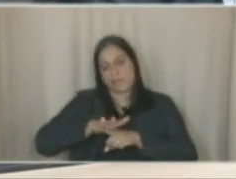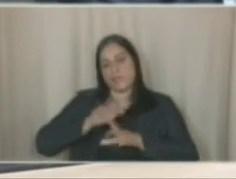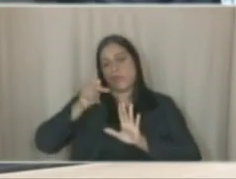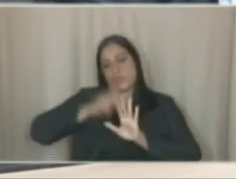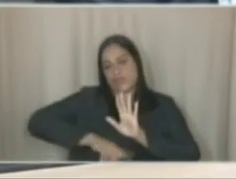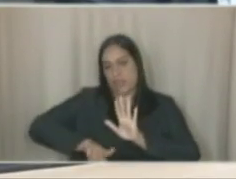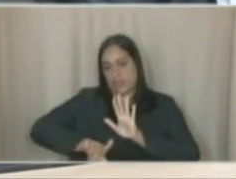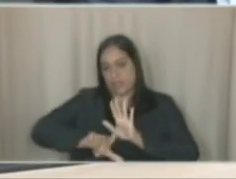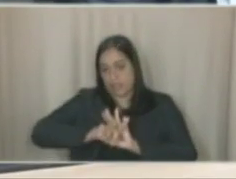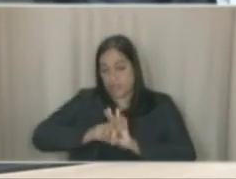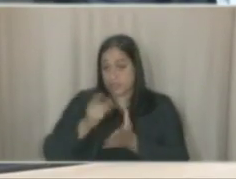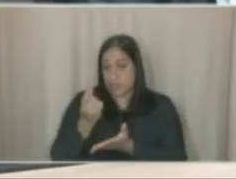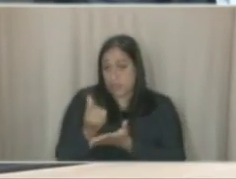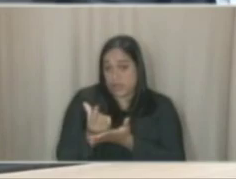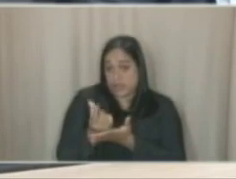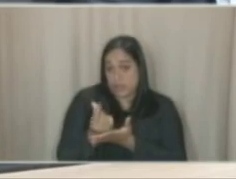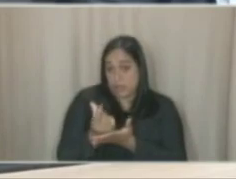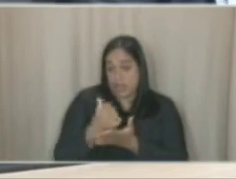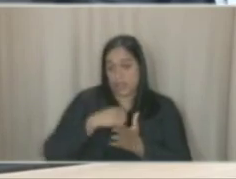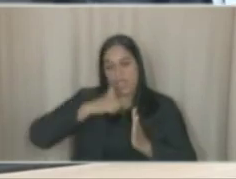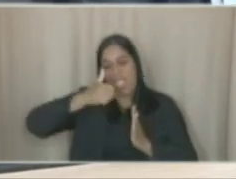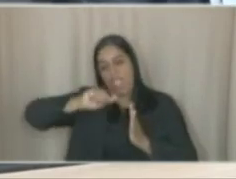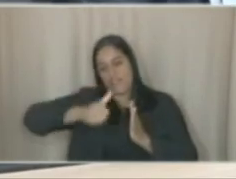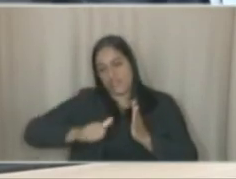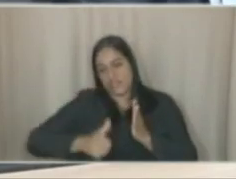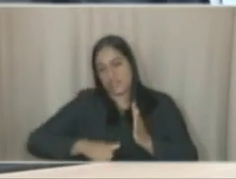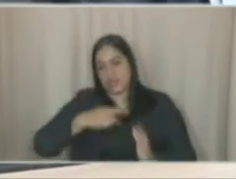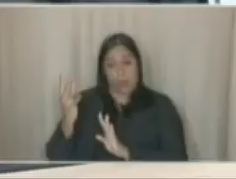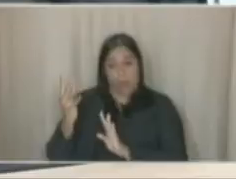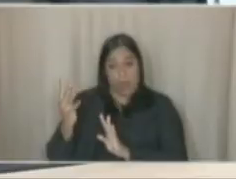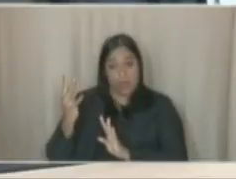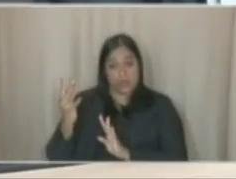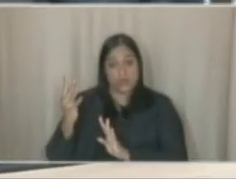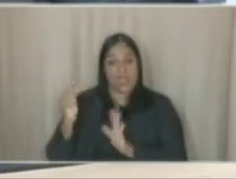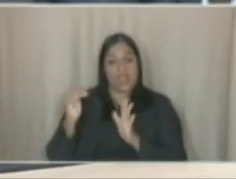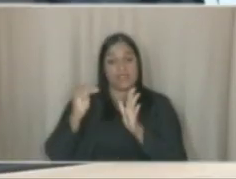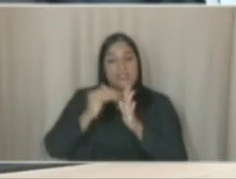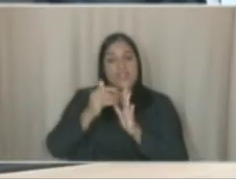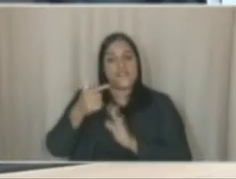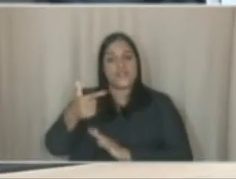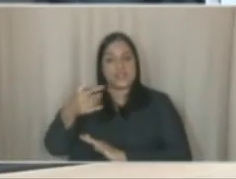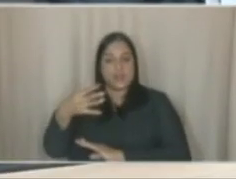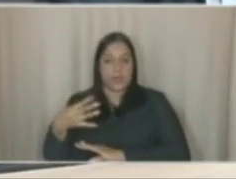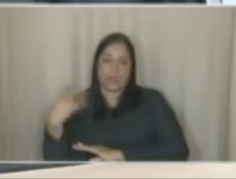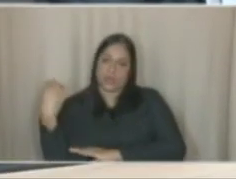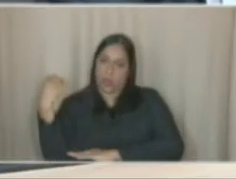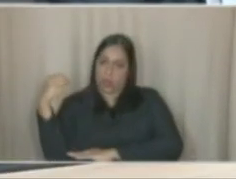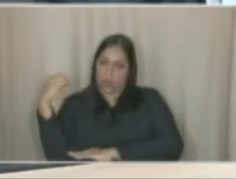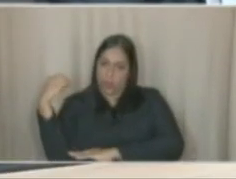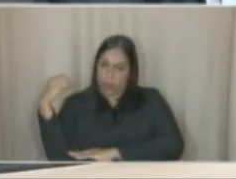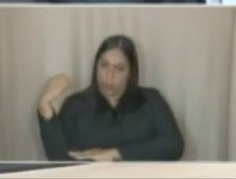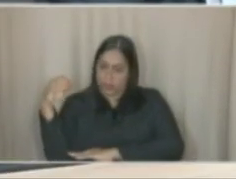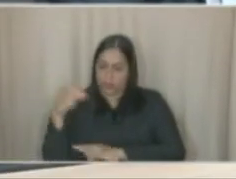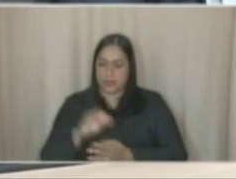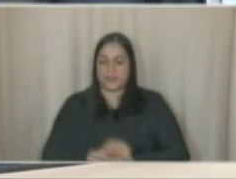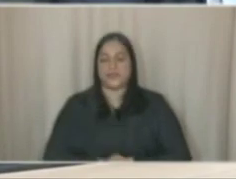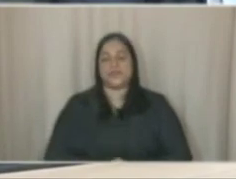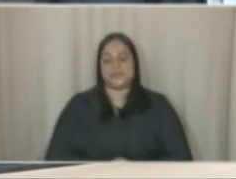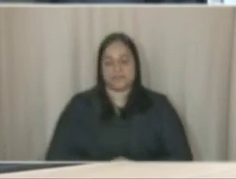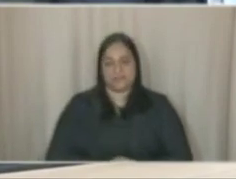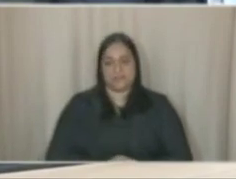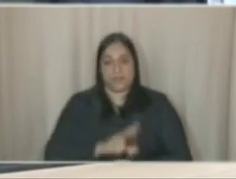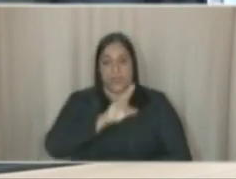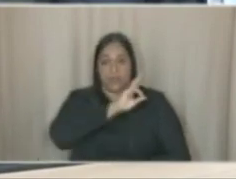Executivo sobre o orçamento e a revisão do PPA será de um período de 4 a 24 de outubro. Senhoras e